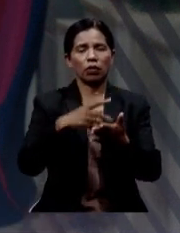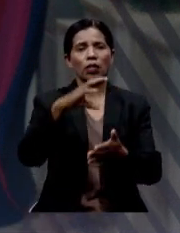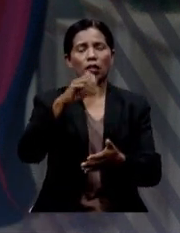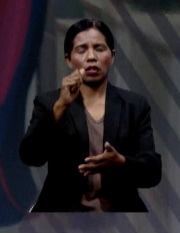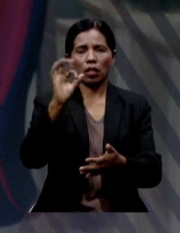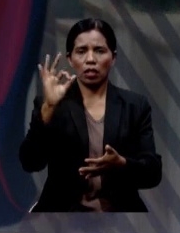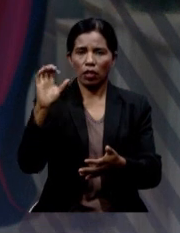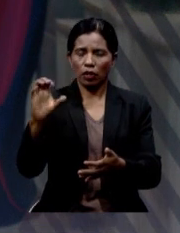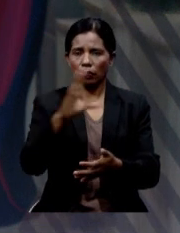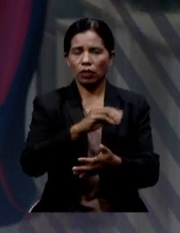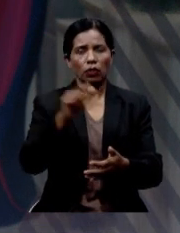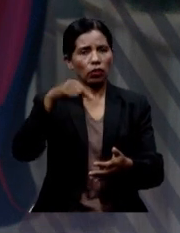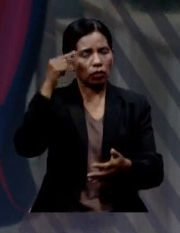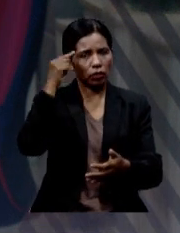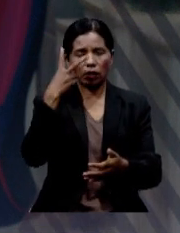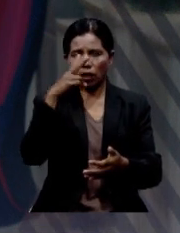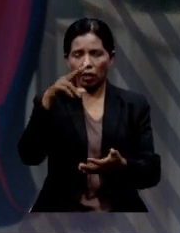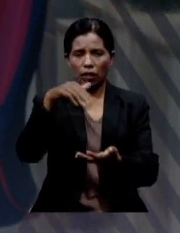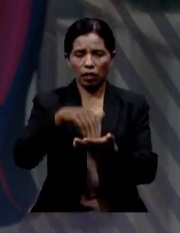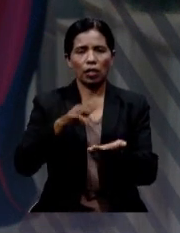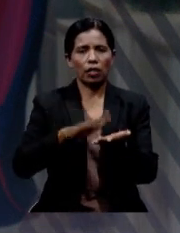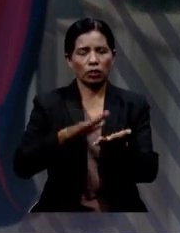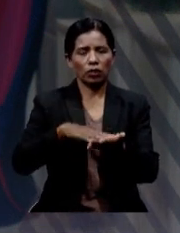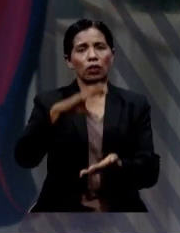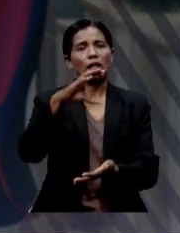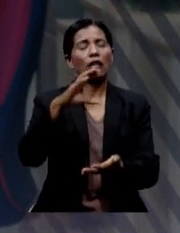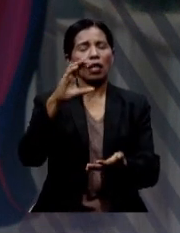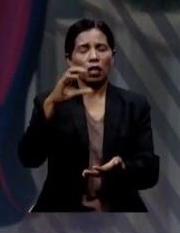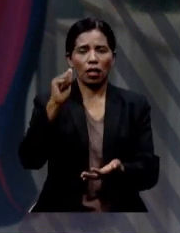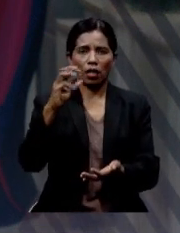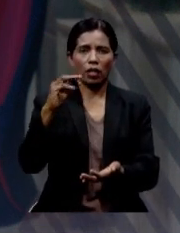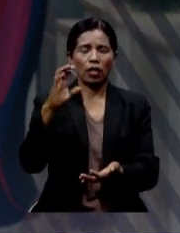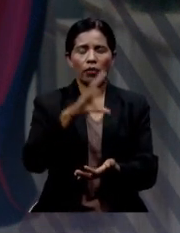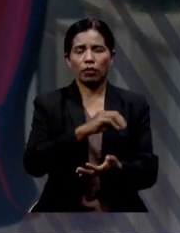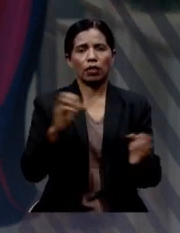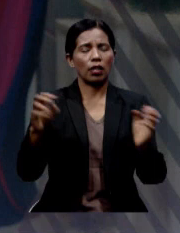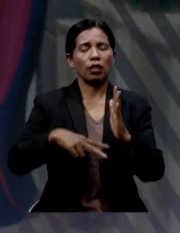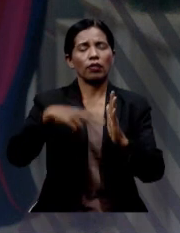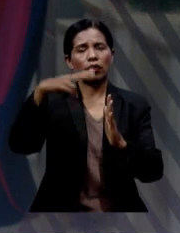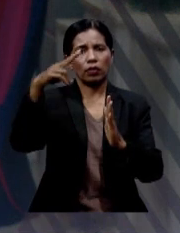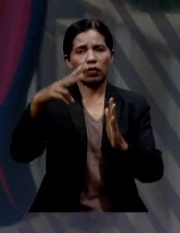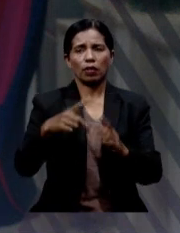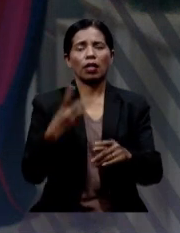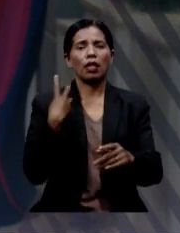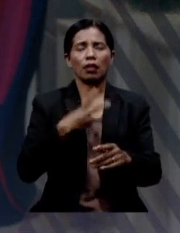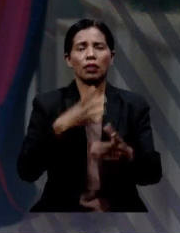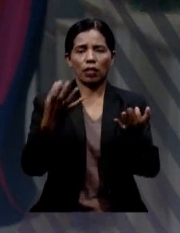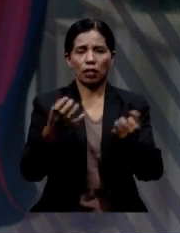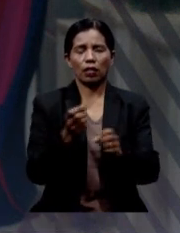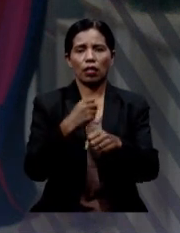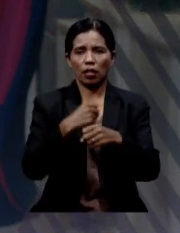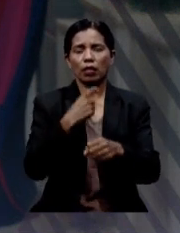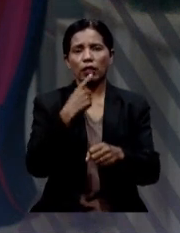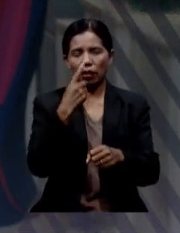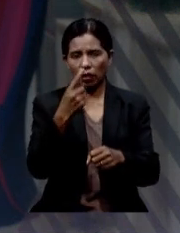Honelet. Governo se halo avaliação ba escola Cafe tamba nunca retang melhor classificado. Ame karak halo correção